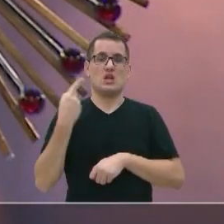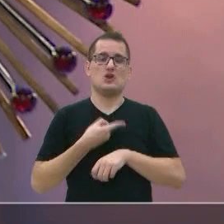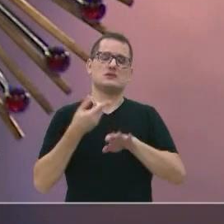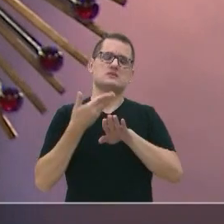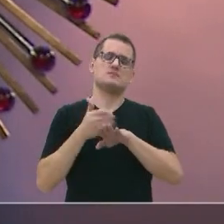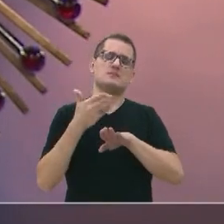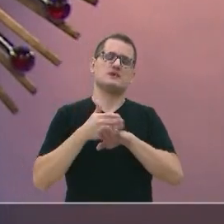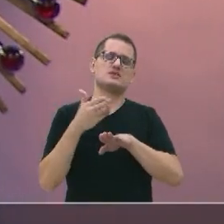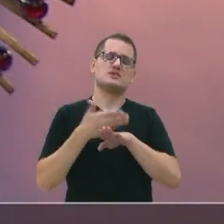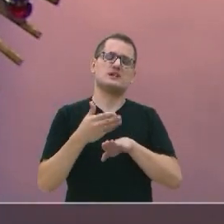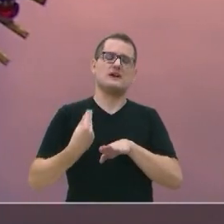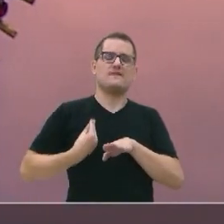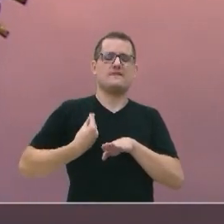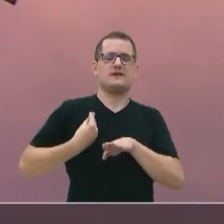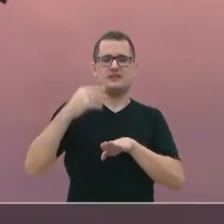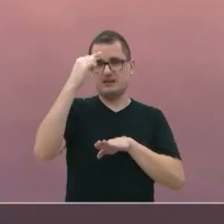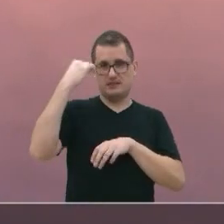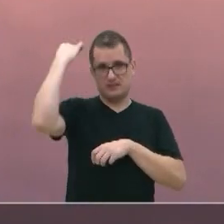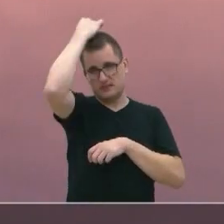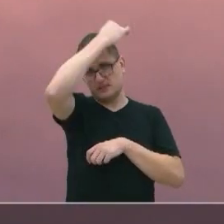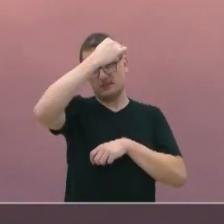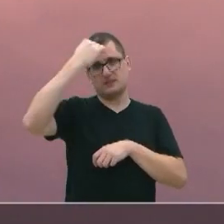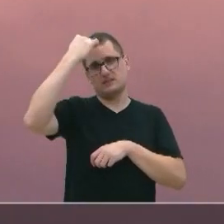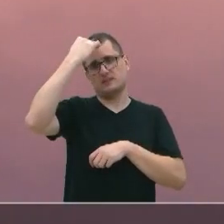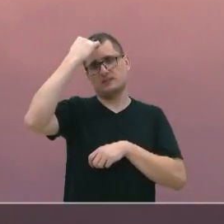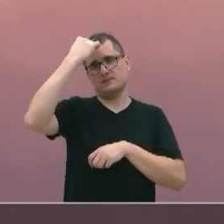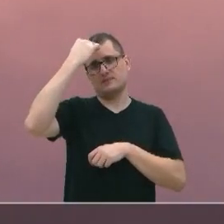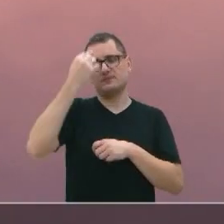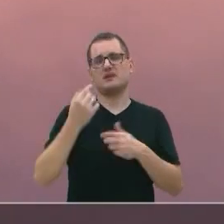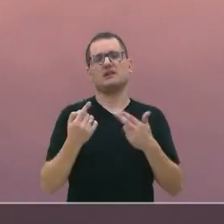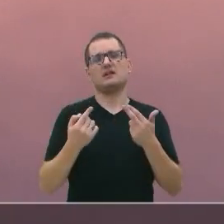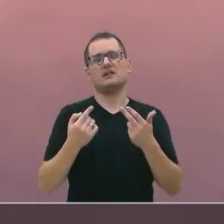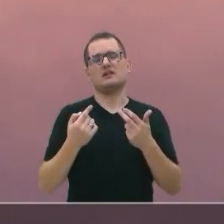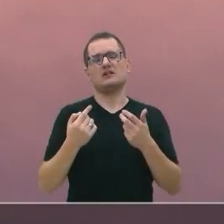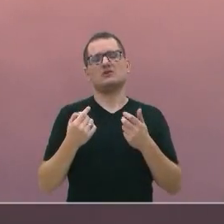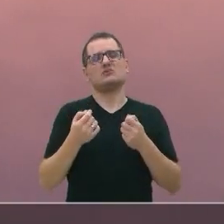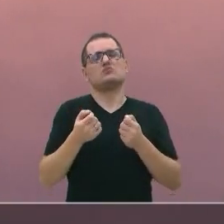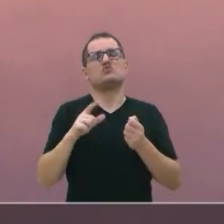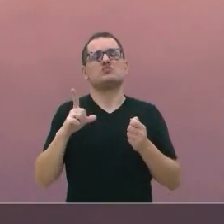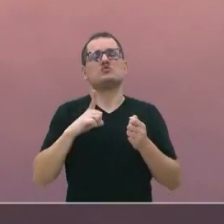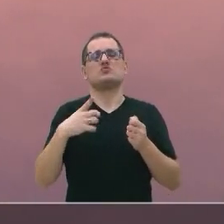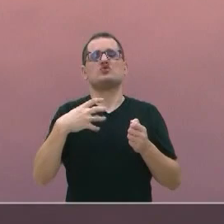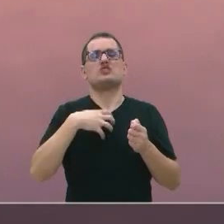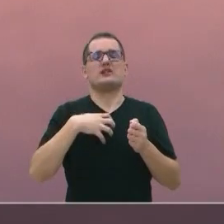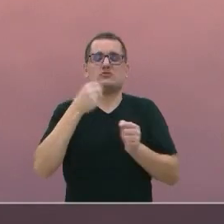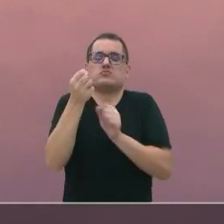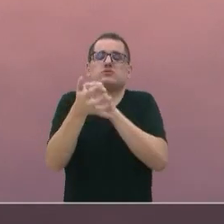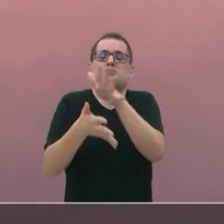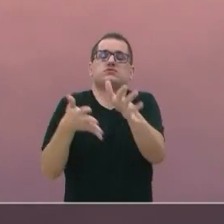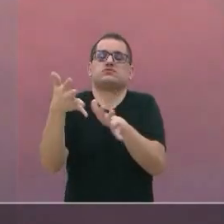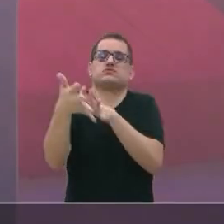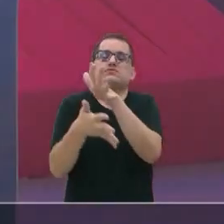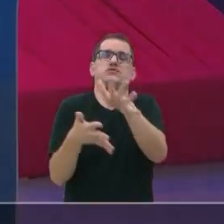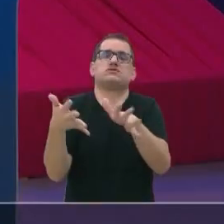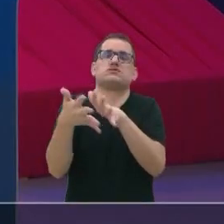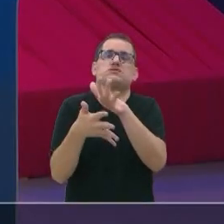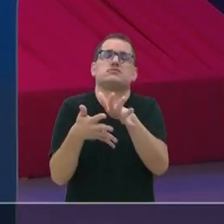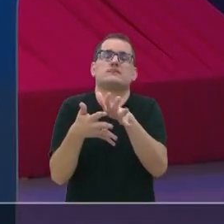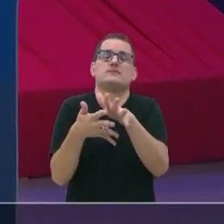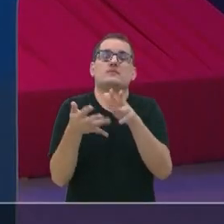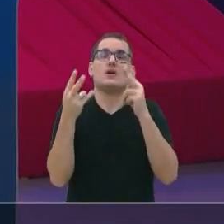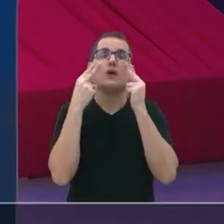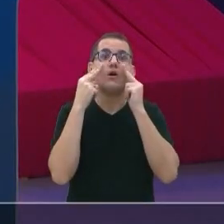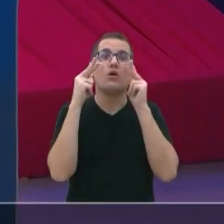Práticas de santidade. Nas palavras, nos gestos, nos olhares.